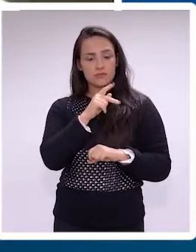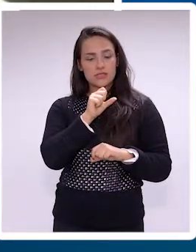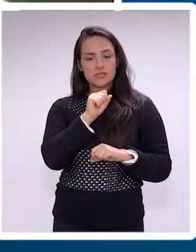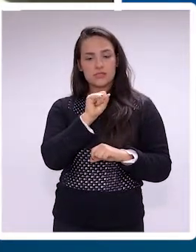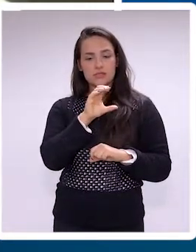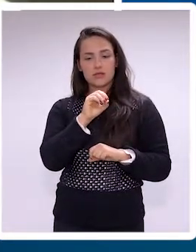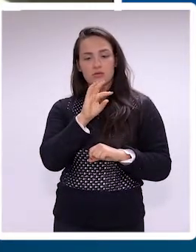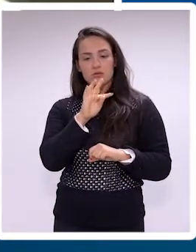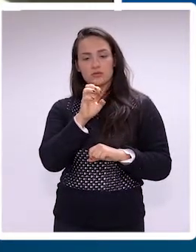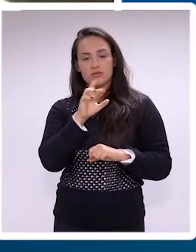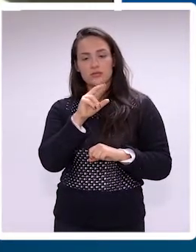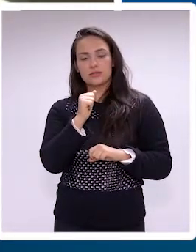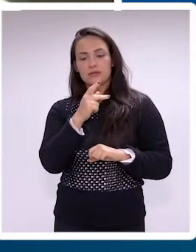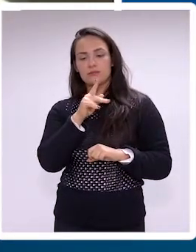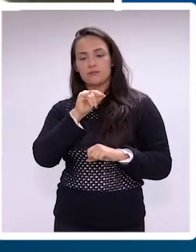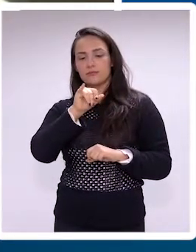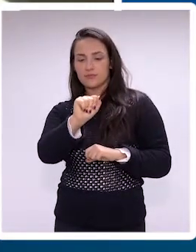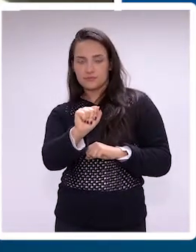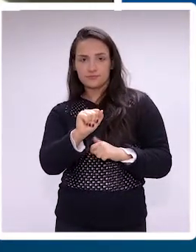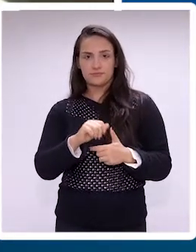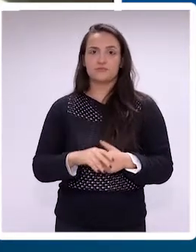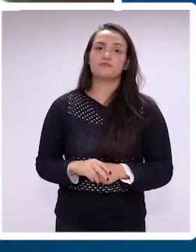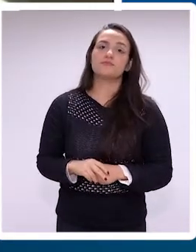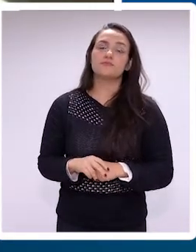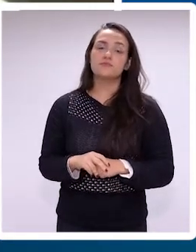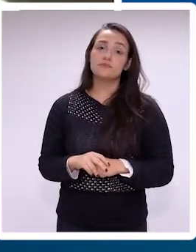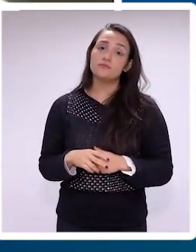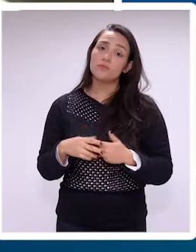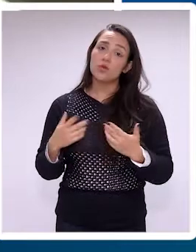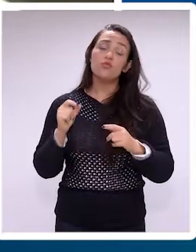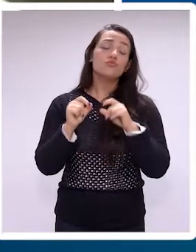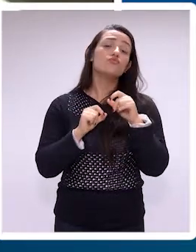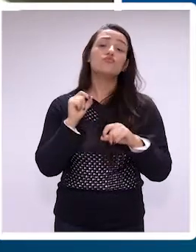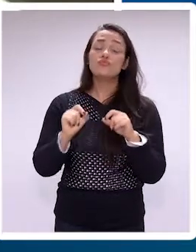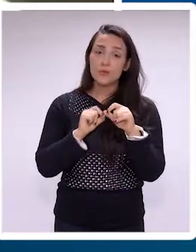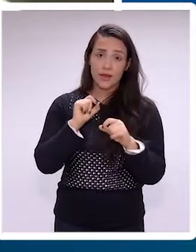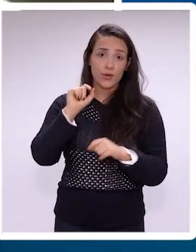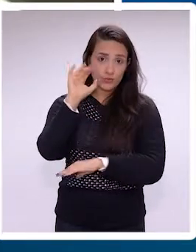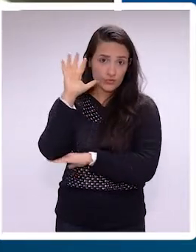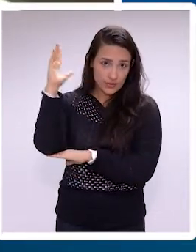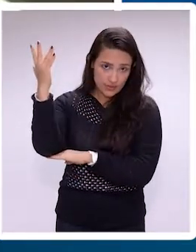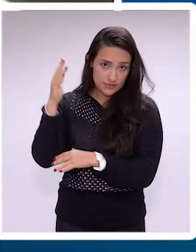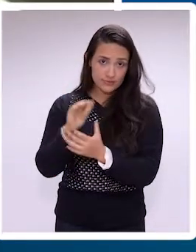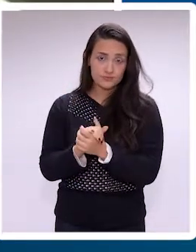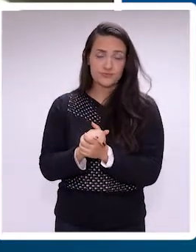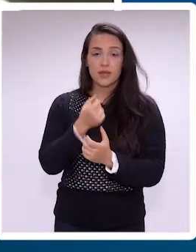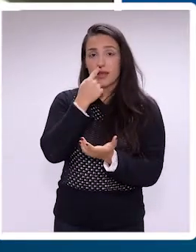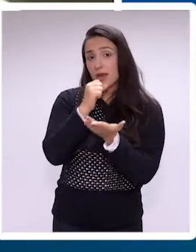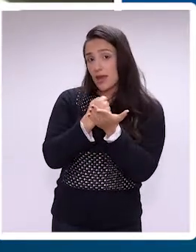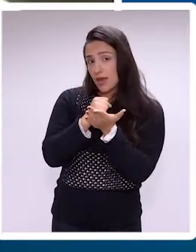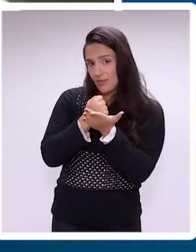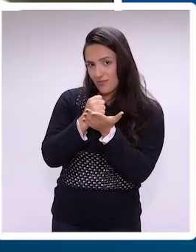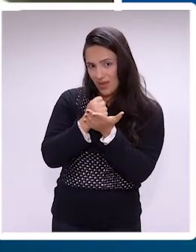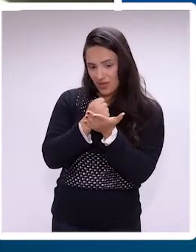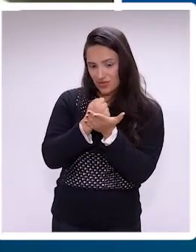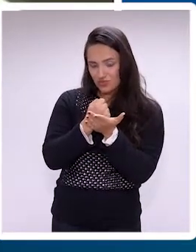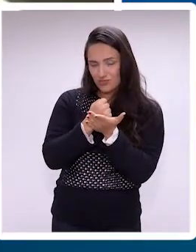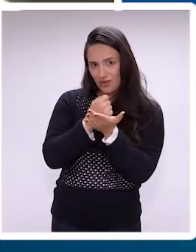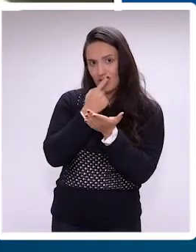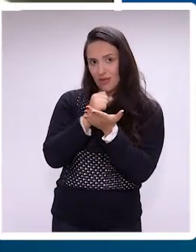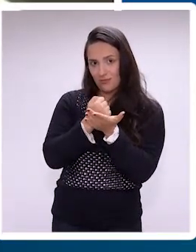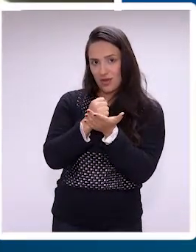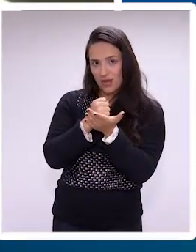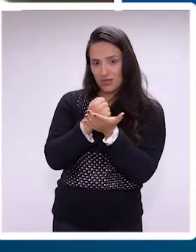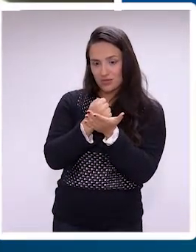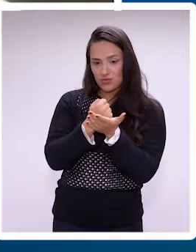importante. Porque, na verdade, o remédio ele combate a doença. A doença afeta